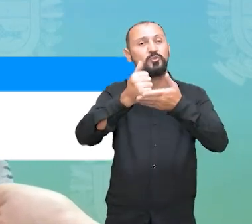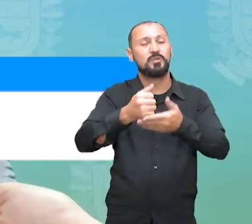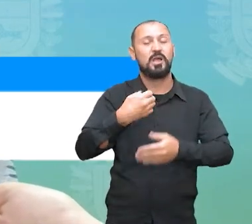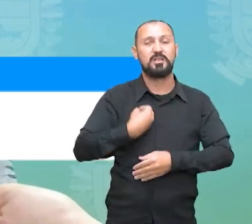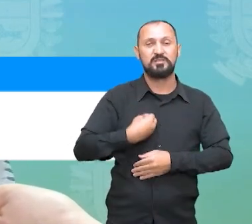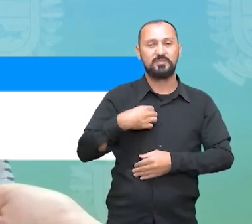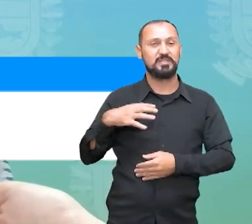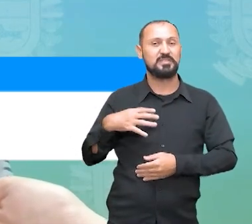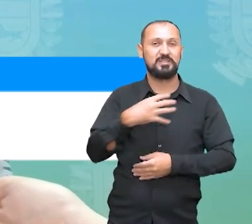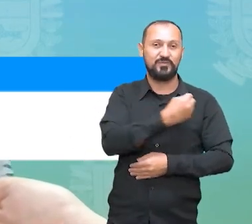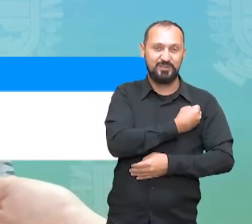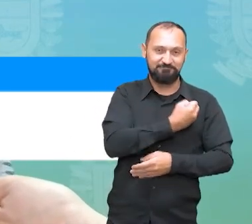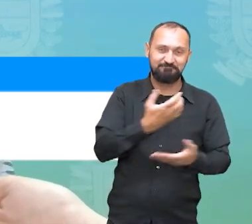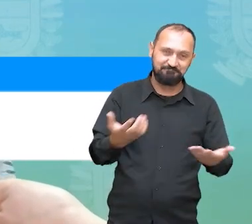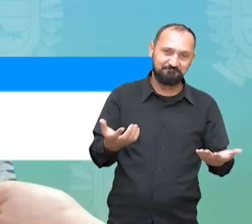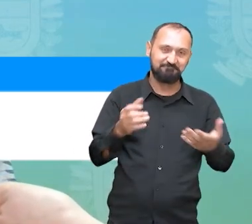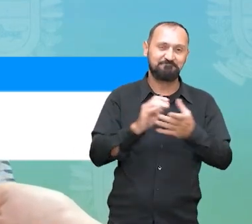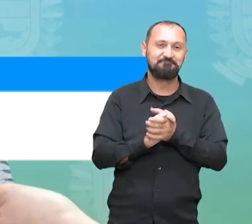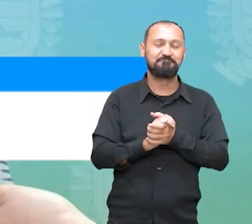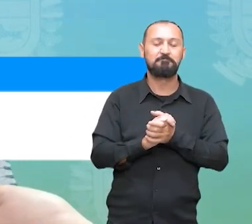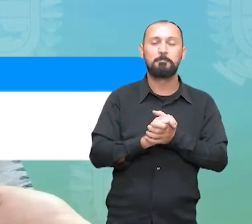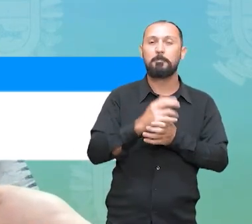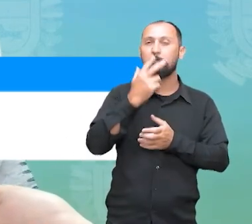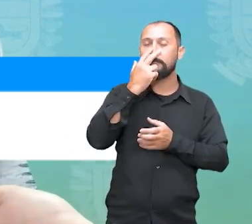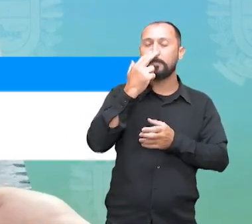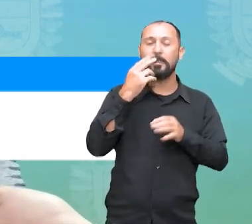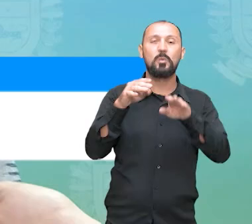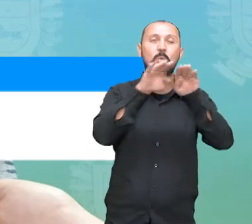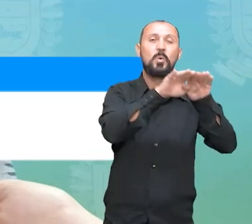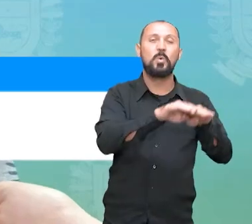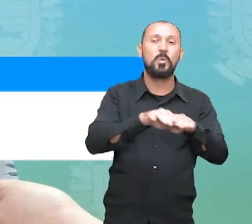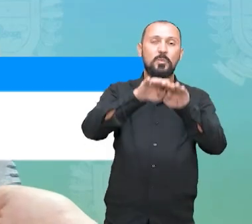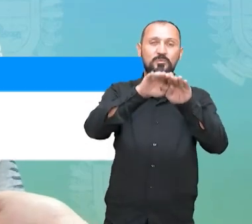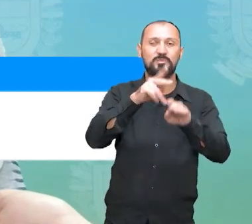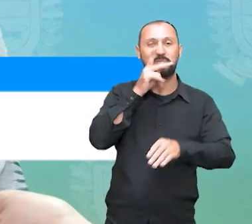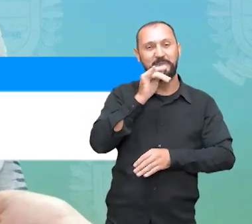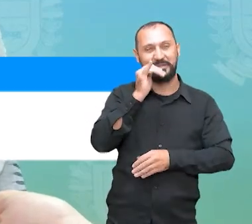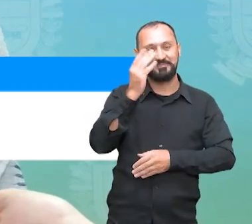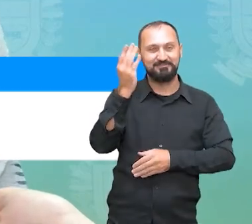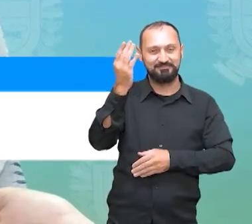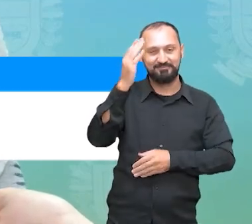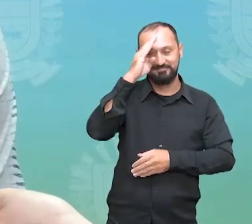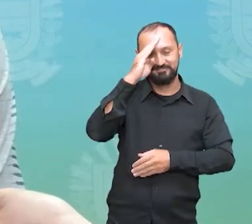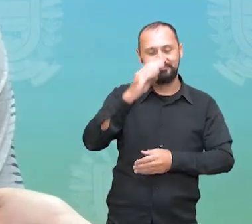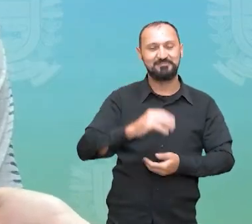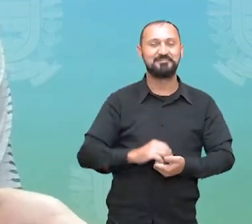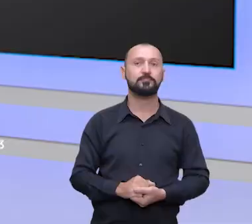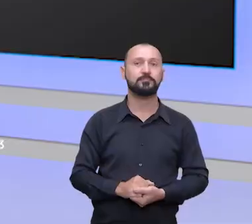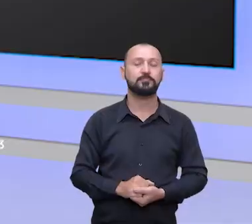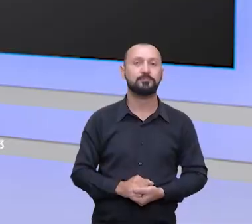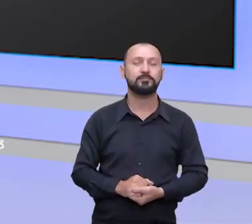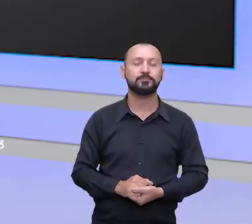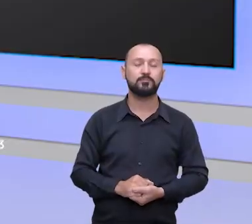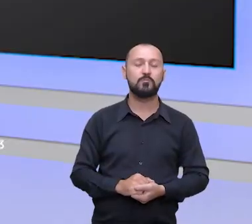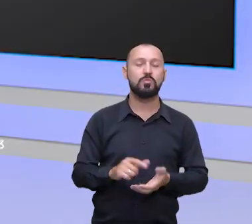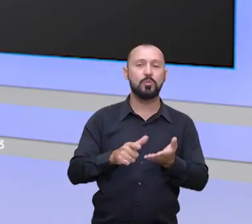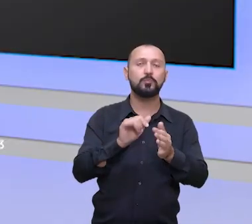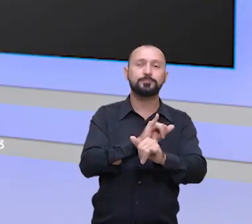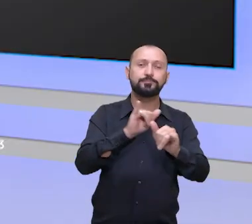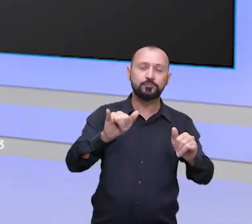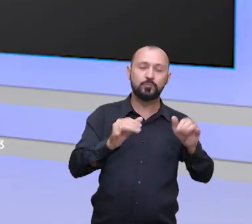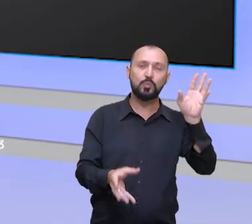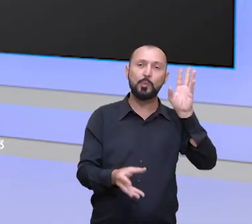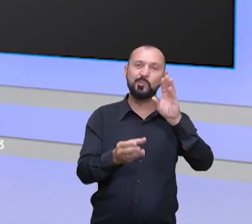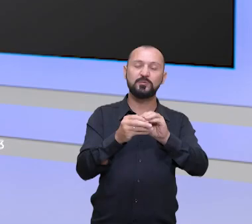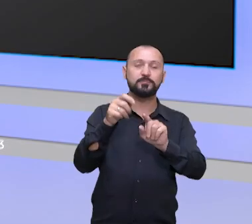ajudar a salvar vidas, né? Eu acho que anda na paridade com o nome do nosso saudoso pai Cabo Almir. O Jornal Parlamentar